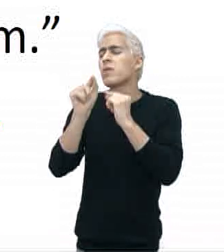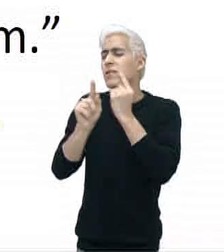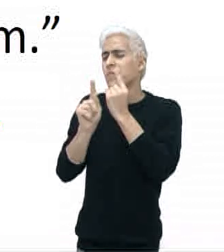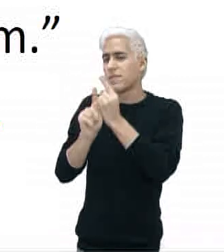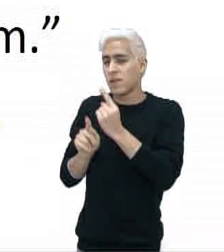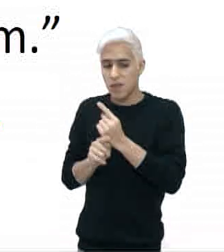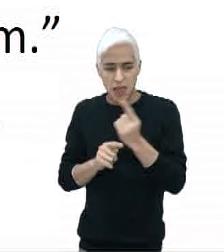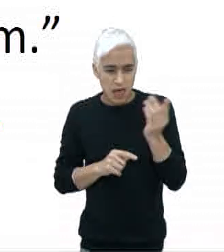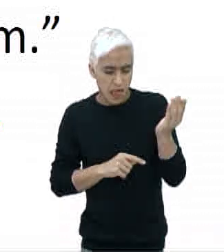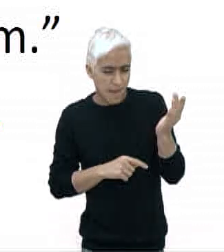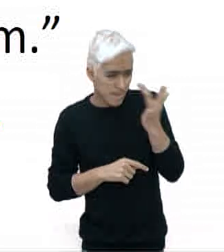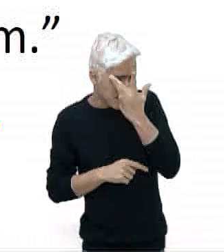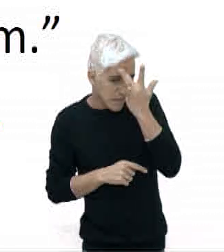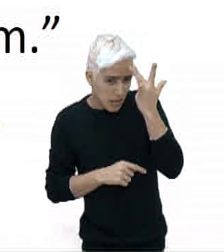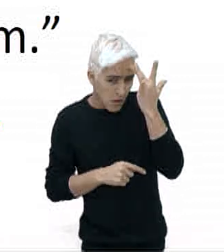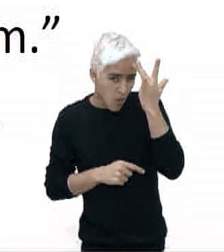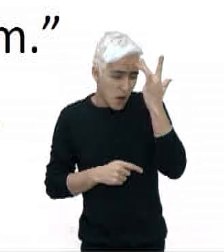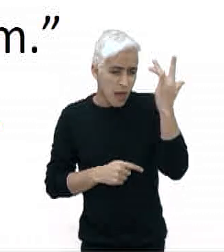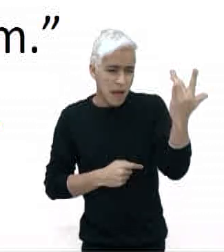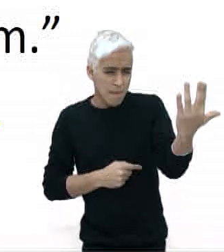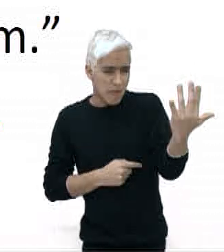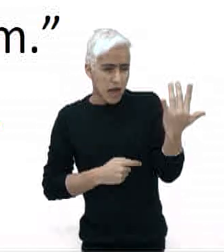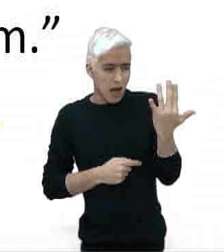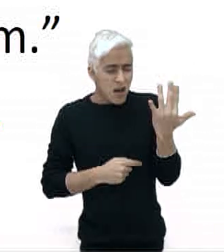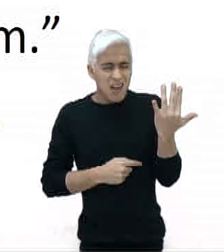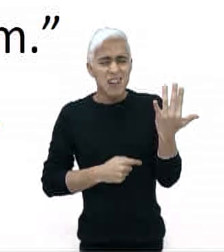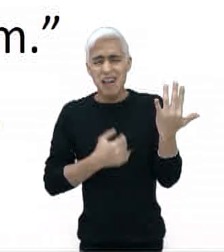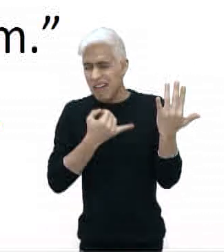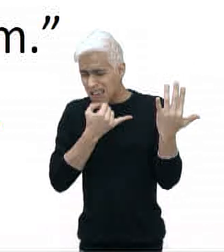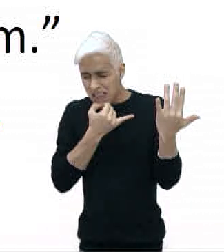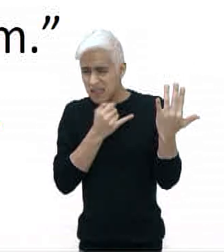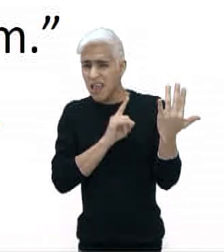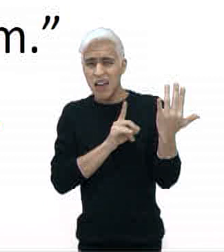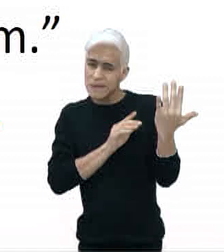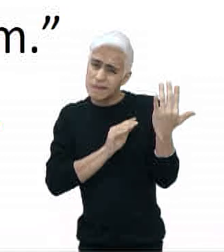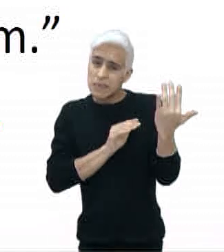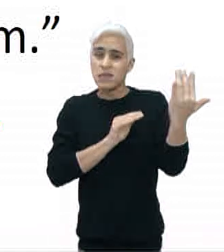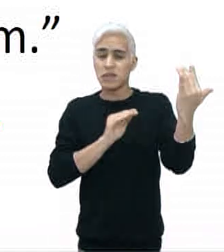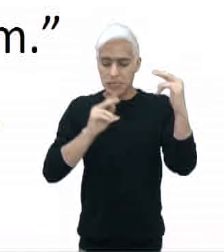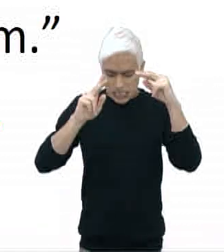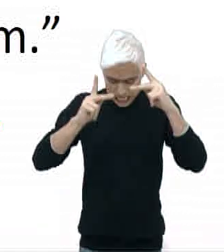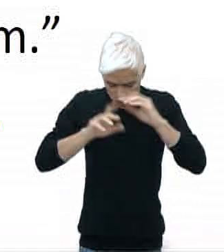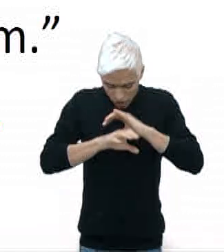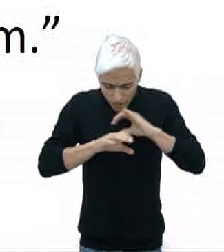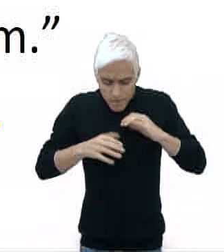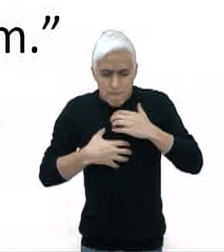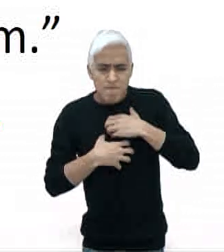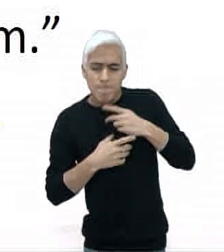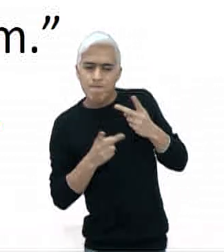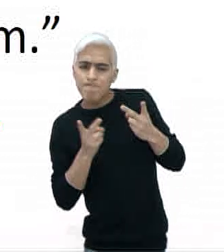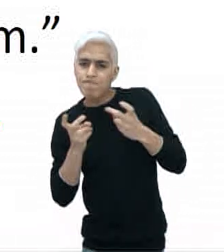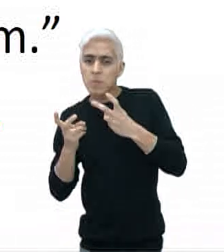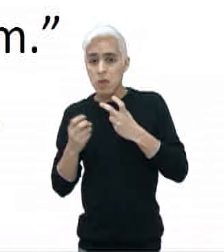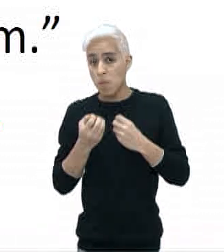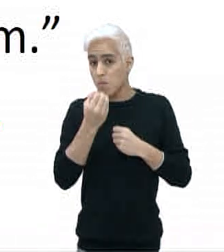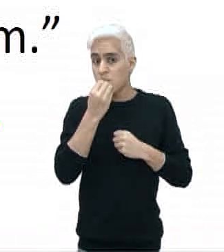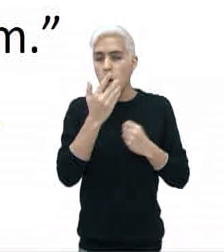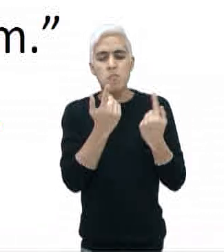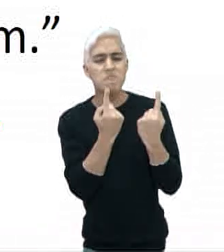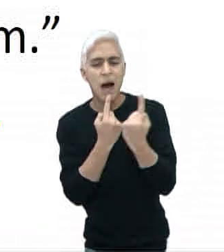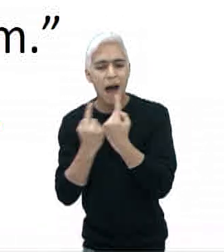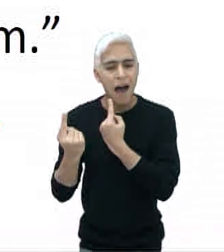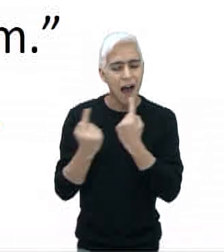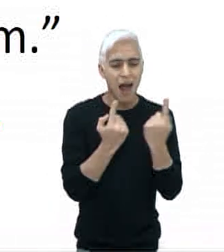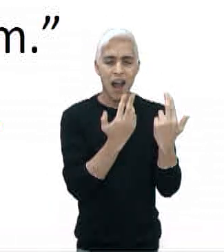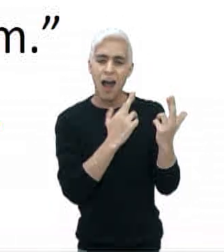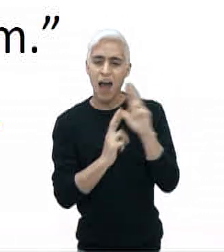traga pessoas em sua vida que te deprimam e confie em seus instintos. Bons relacionamentos fazem você